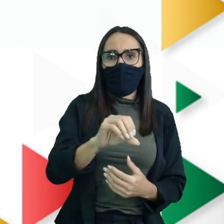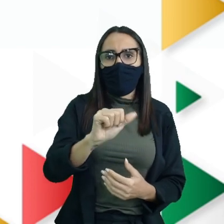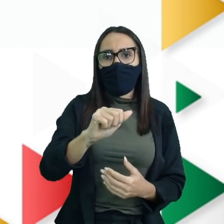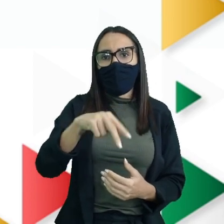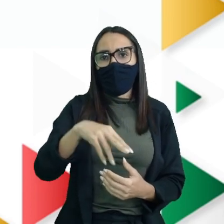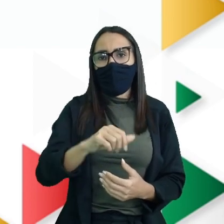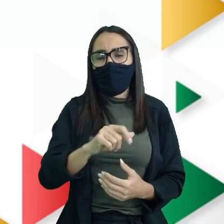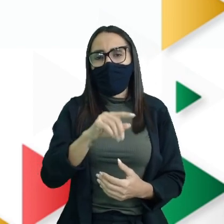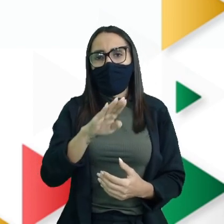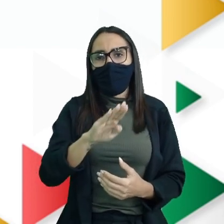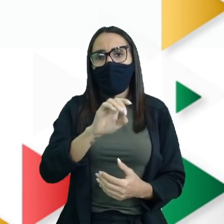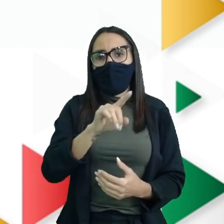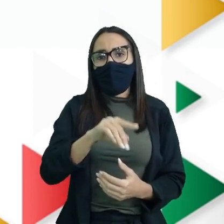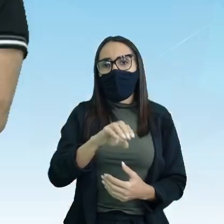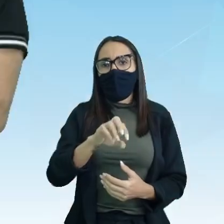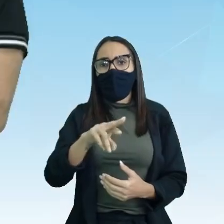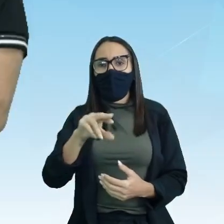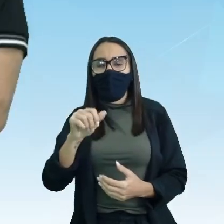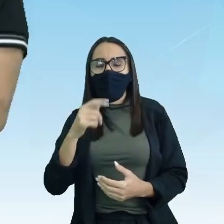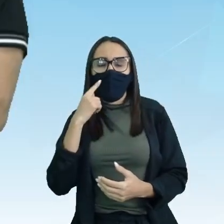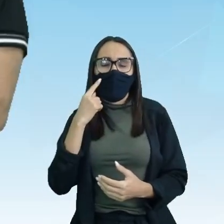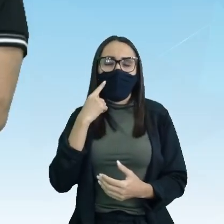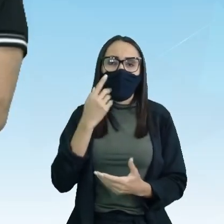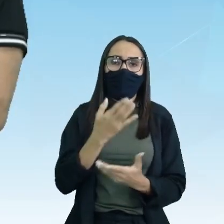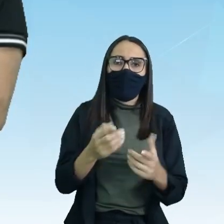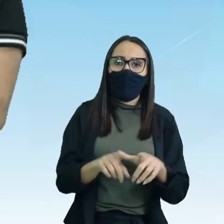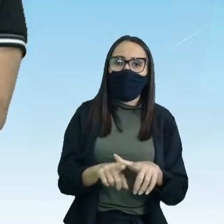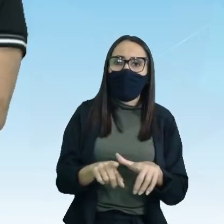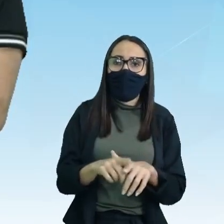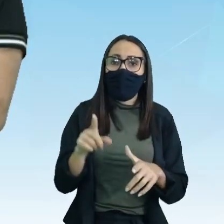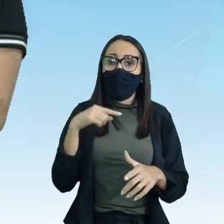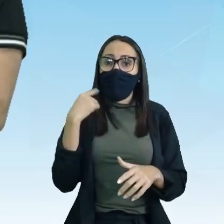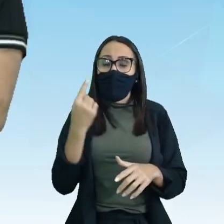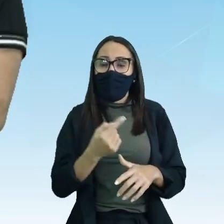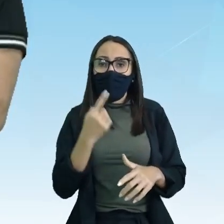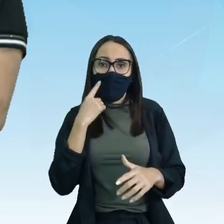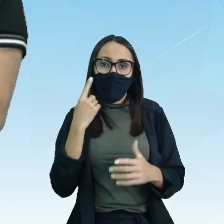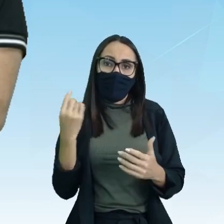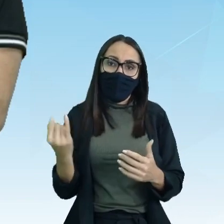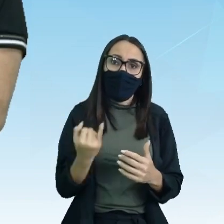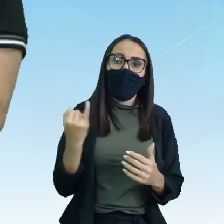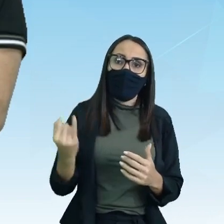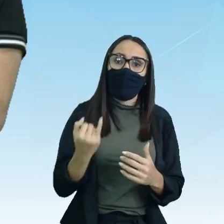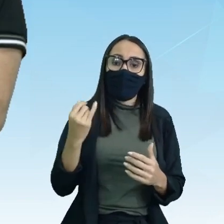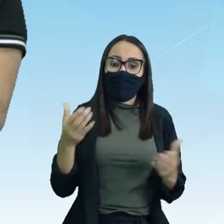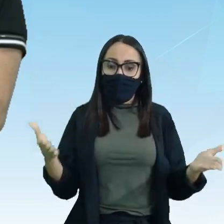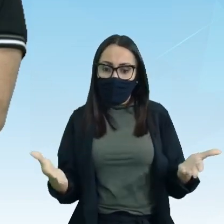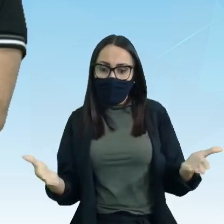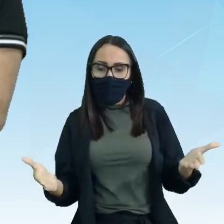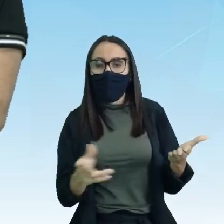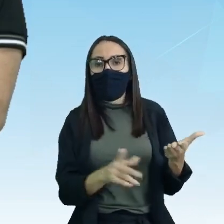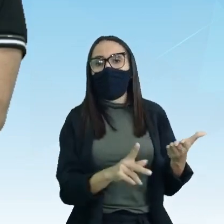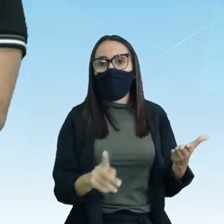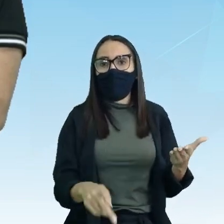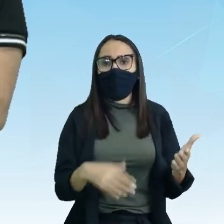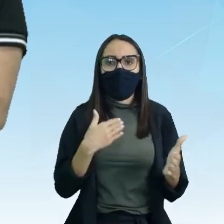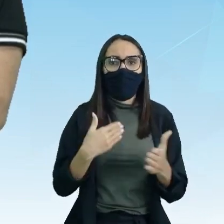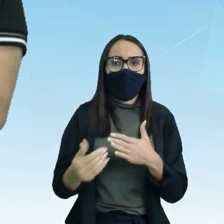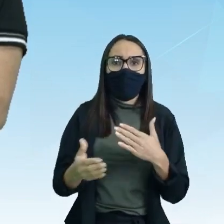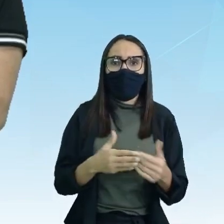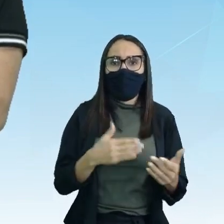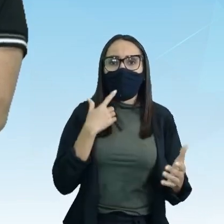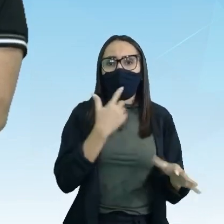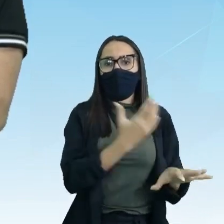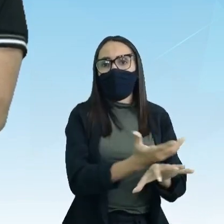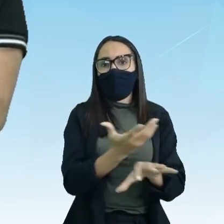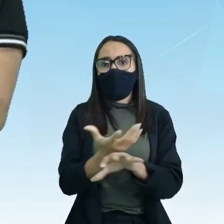etc. O que eu gostaria de lembrar é o seguinte, é observar que o nosso papel aqui, e como professor de qualquer componente, é